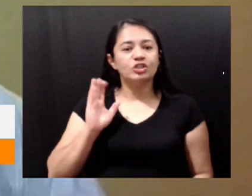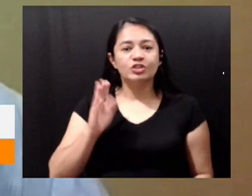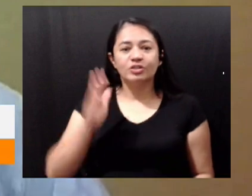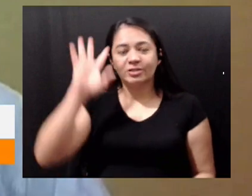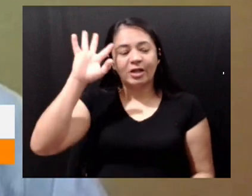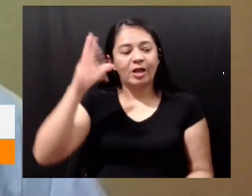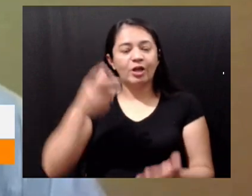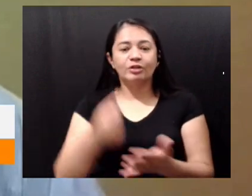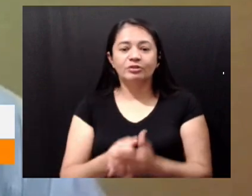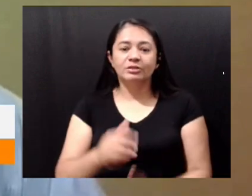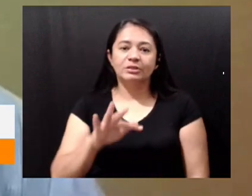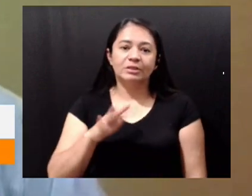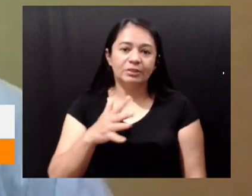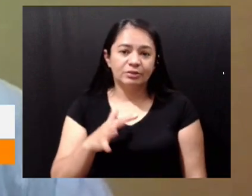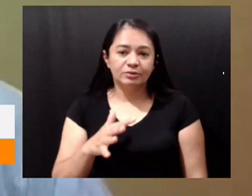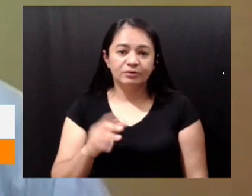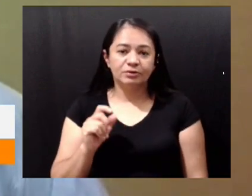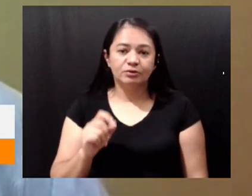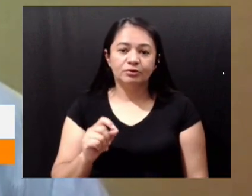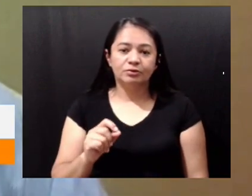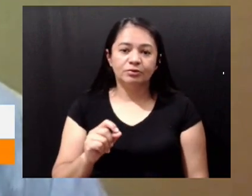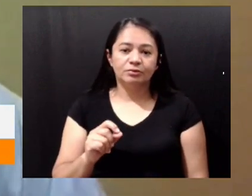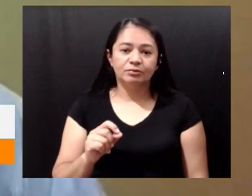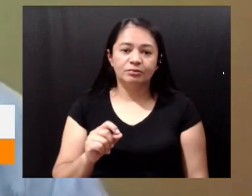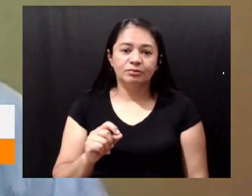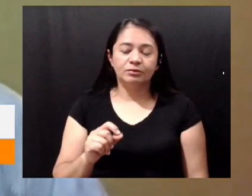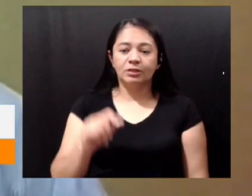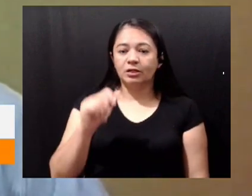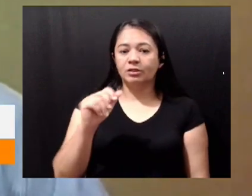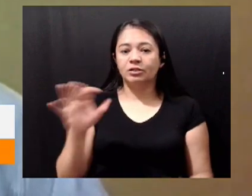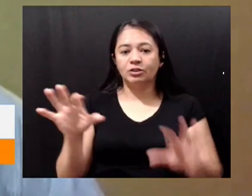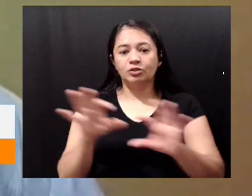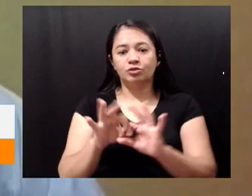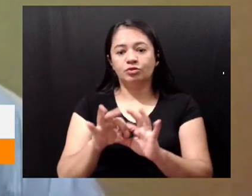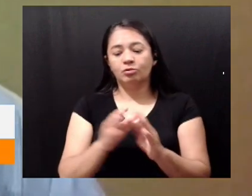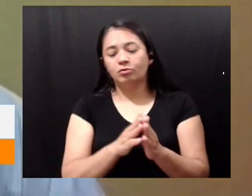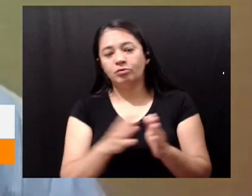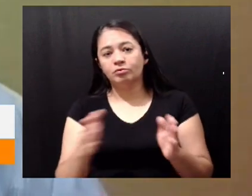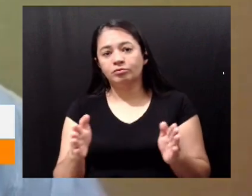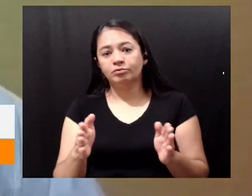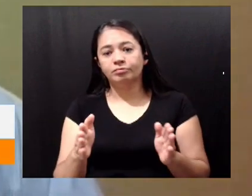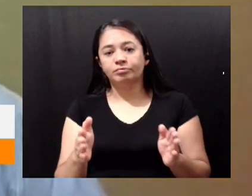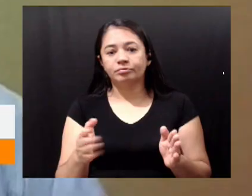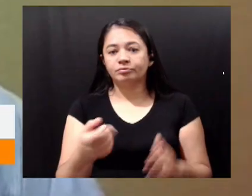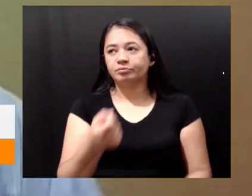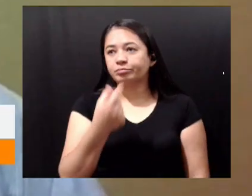vezes, ou quando não, é associado por um tempo com medicamentos, né?